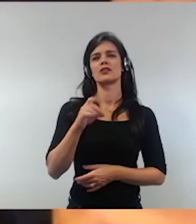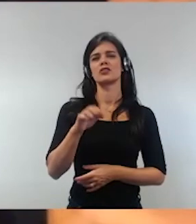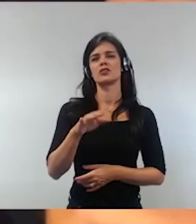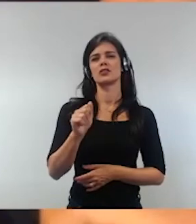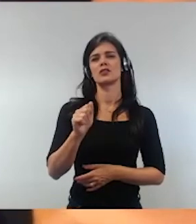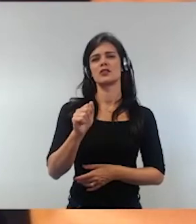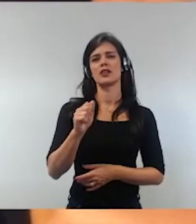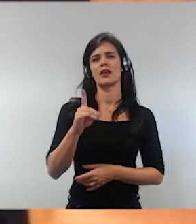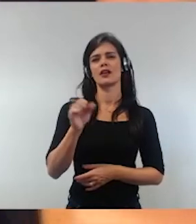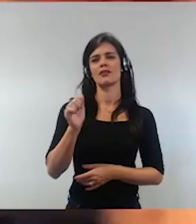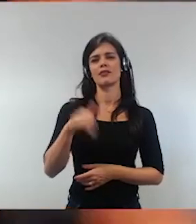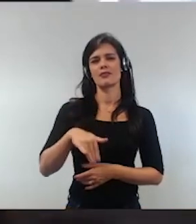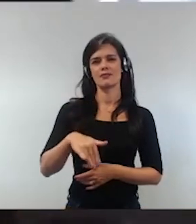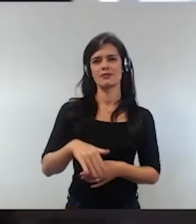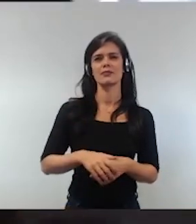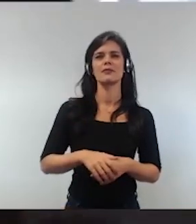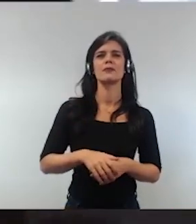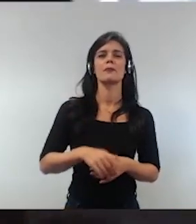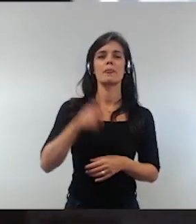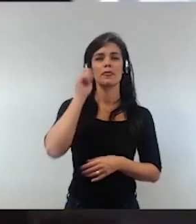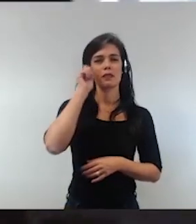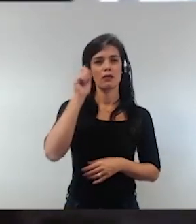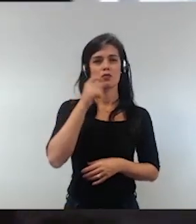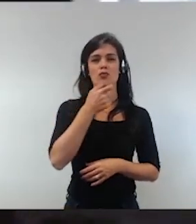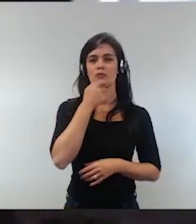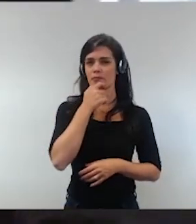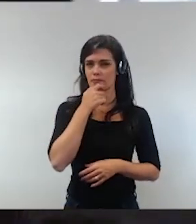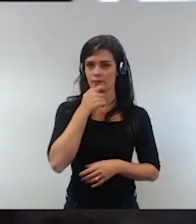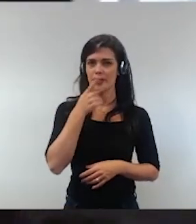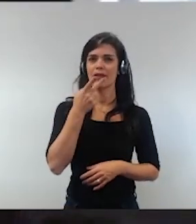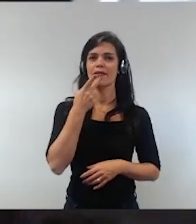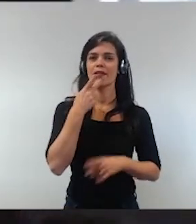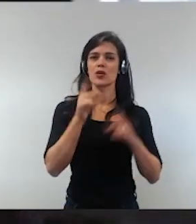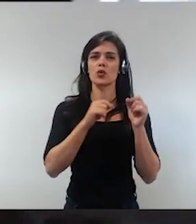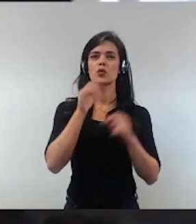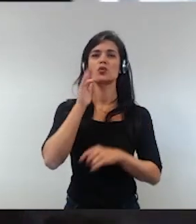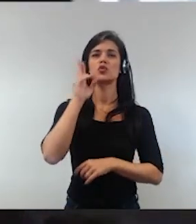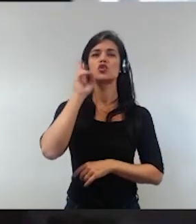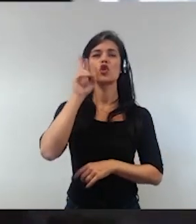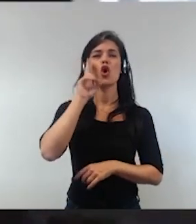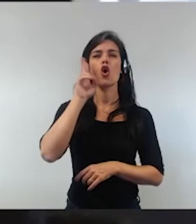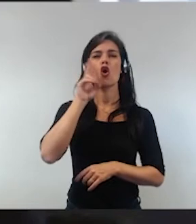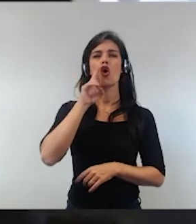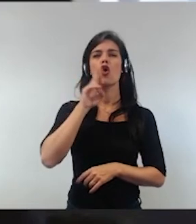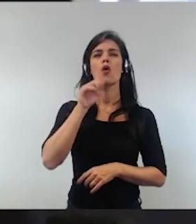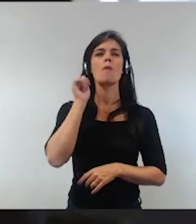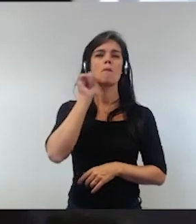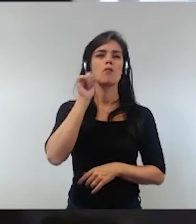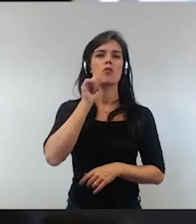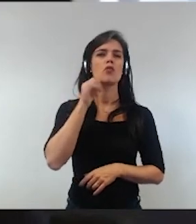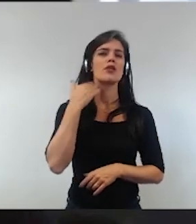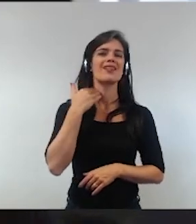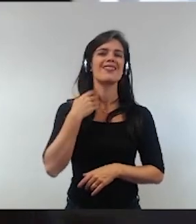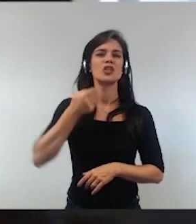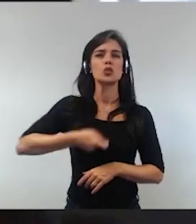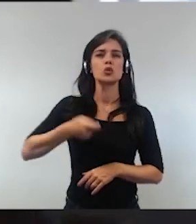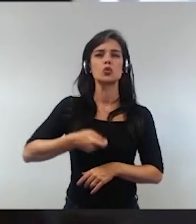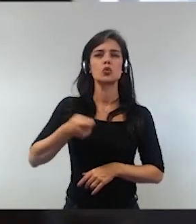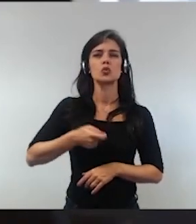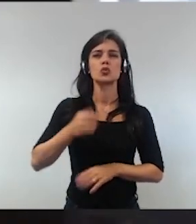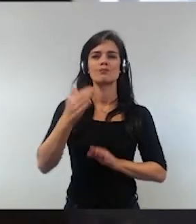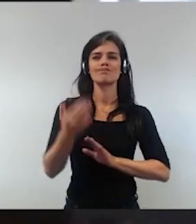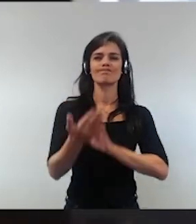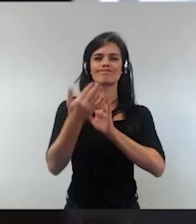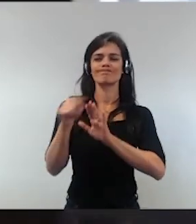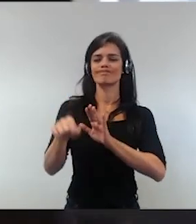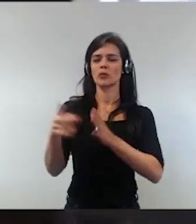britânico Ian McEwan, que vai trazer a história de uma juíza que tem que se deparar com uma